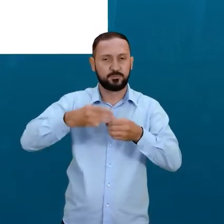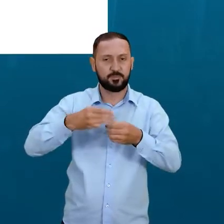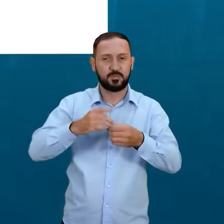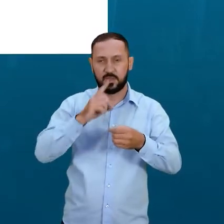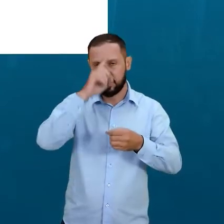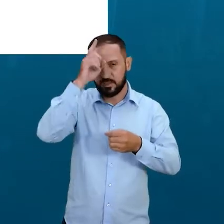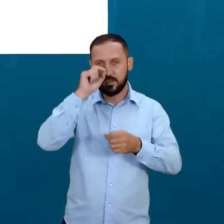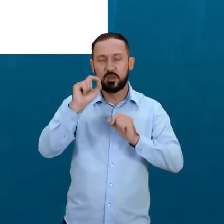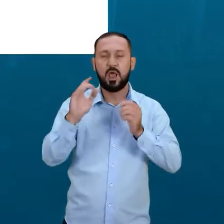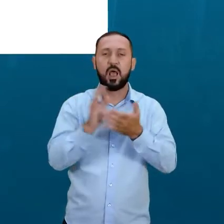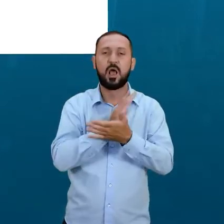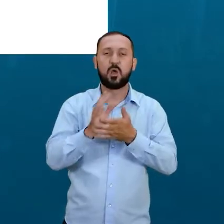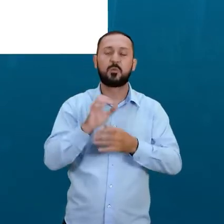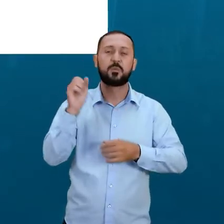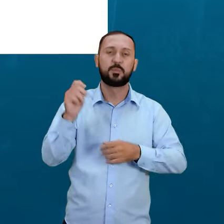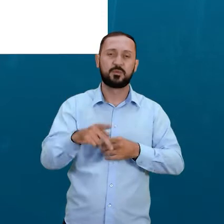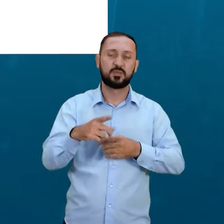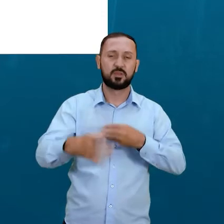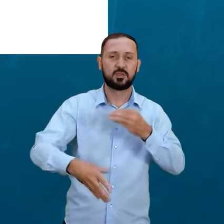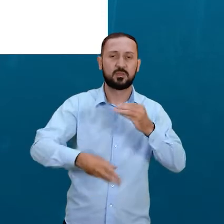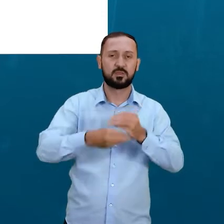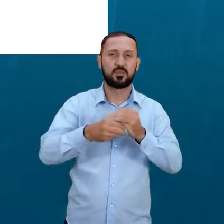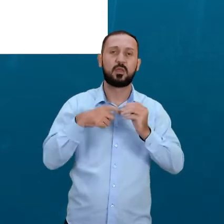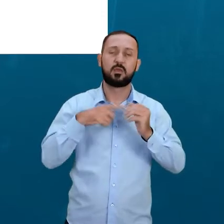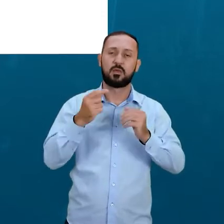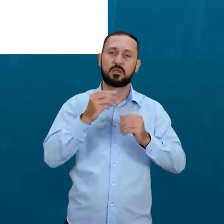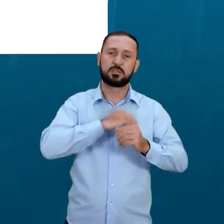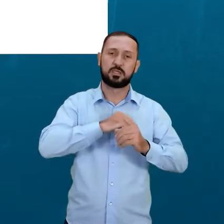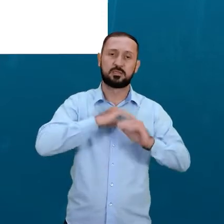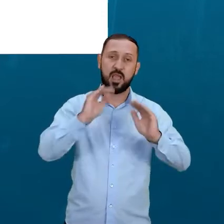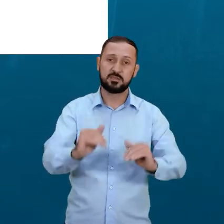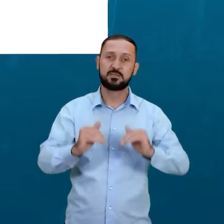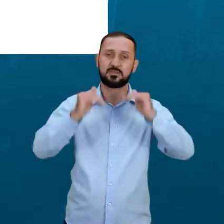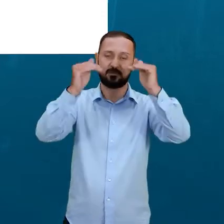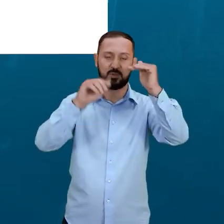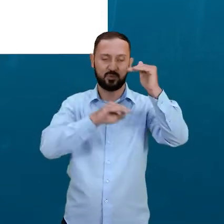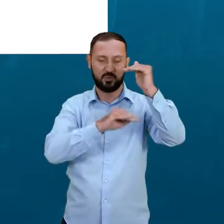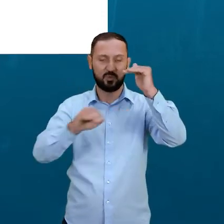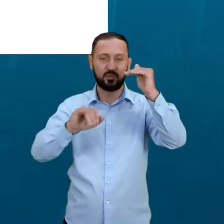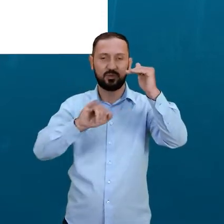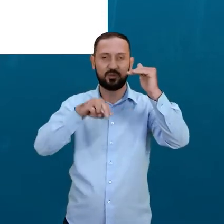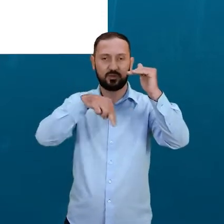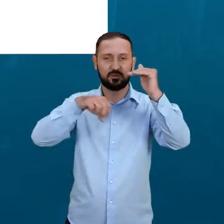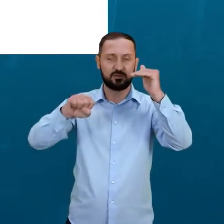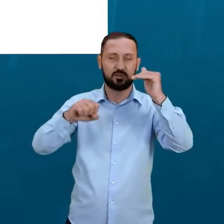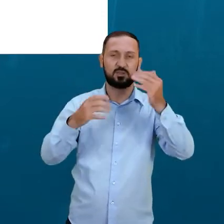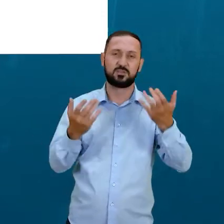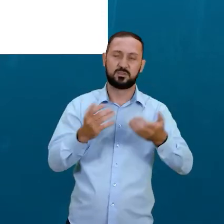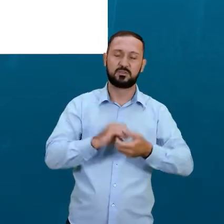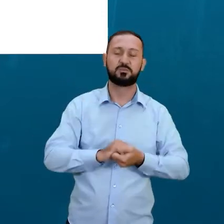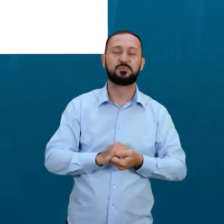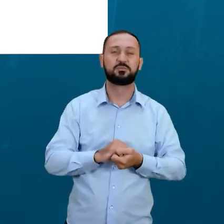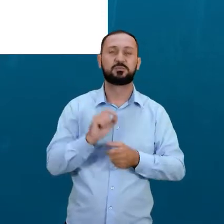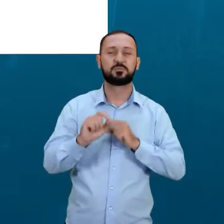uma previdência complementar para quem pretenda receber acima do teto do INSS, hoje em R$